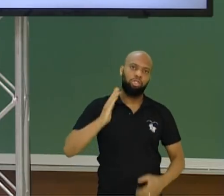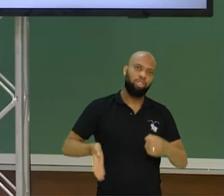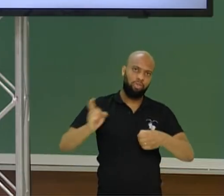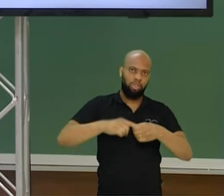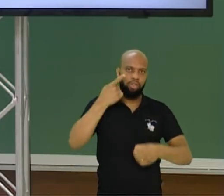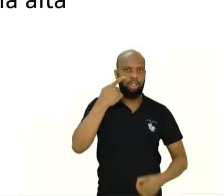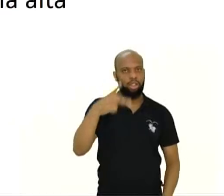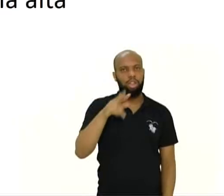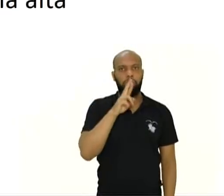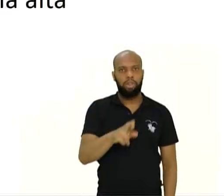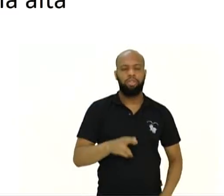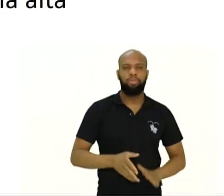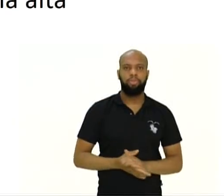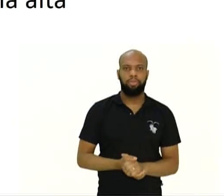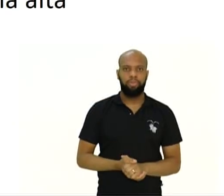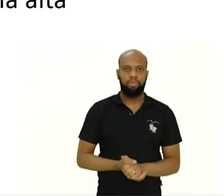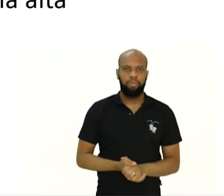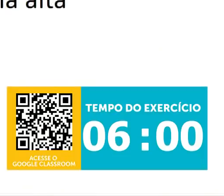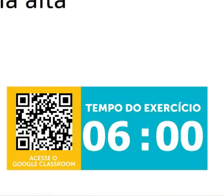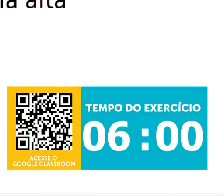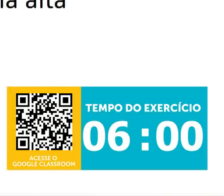vocês a atividade.